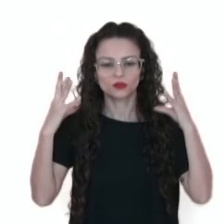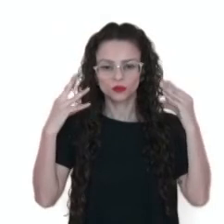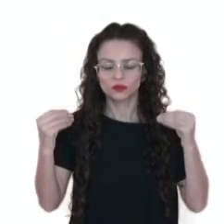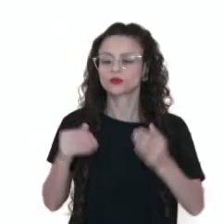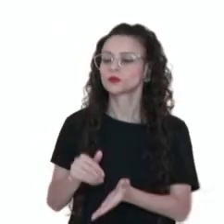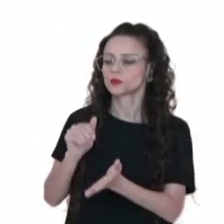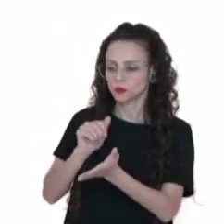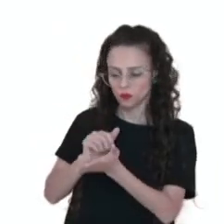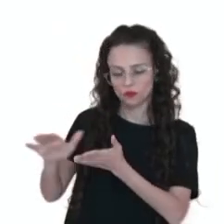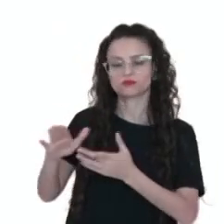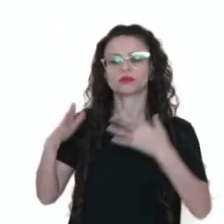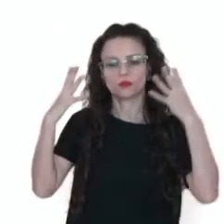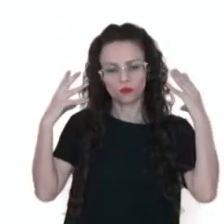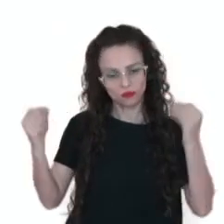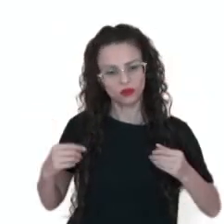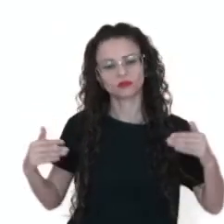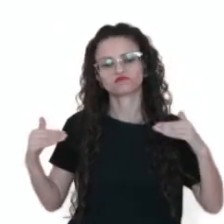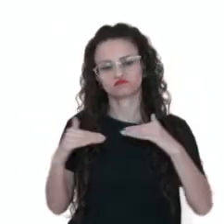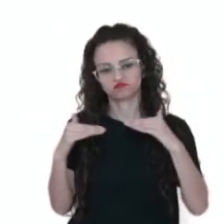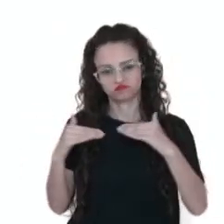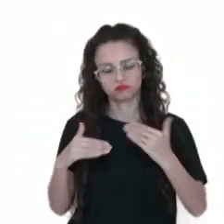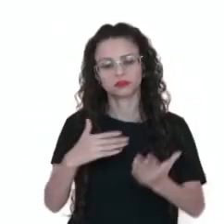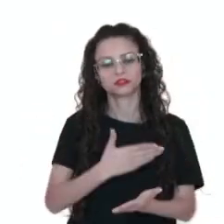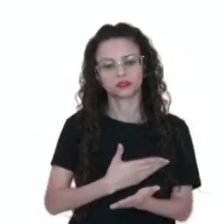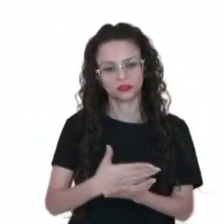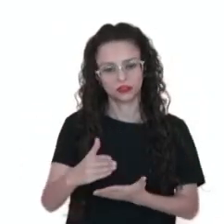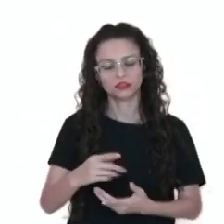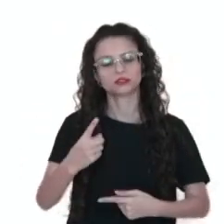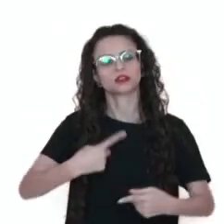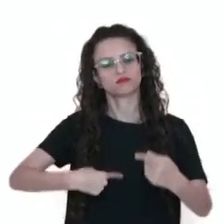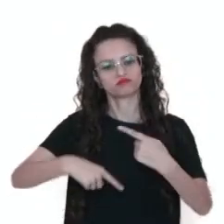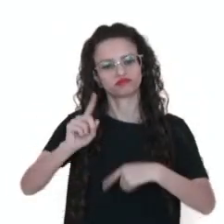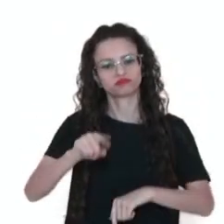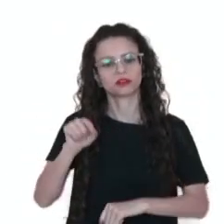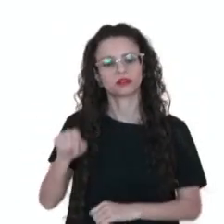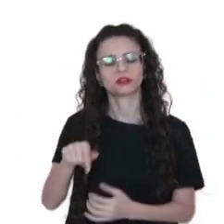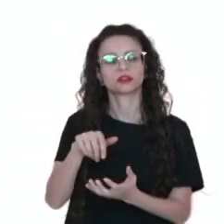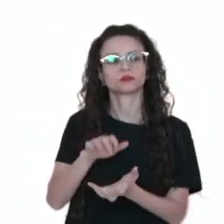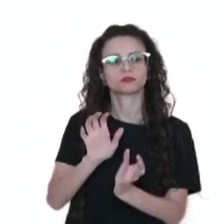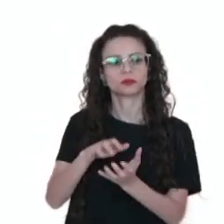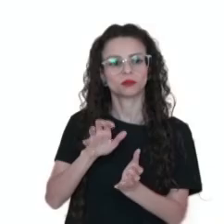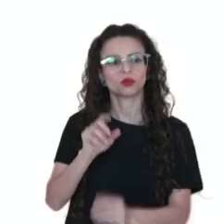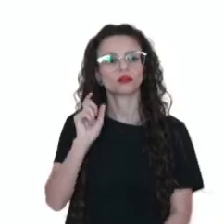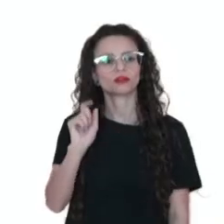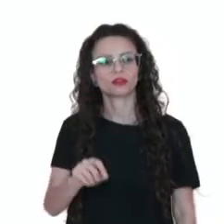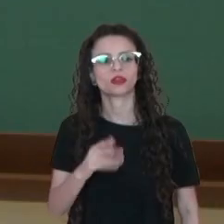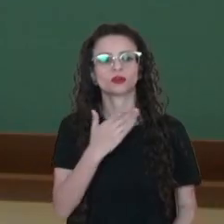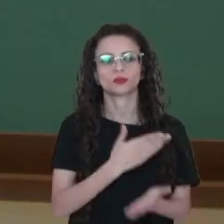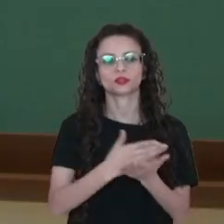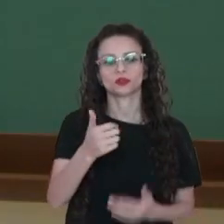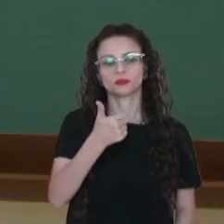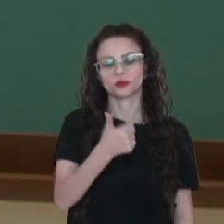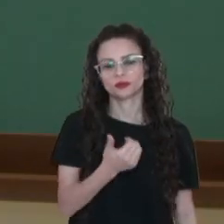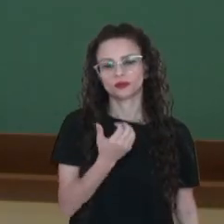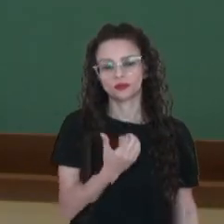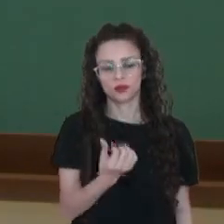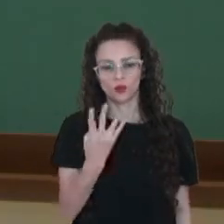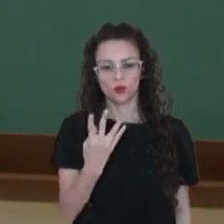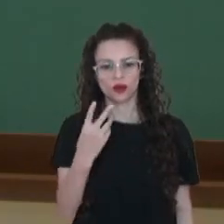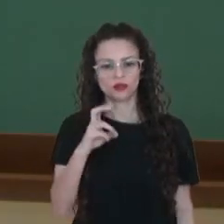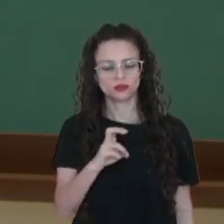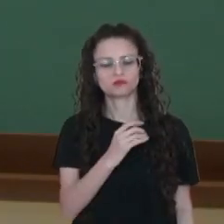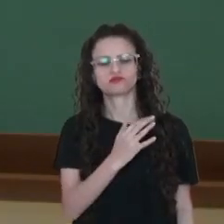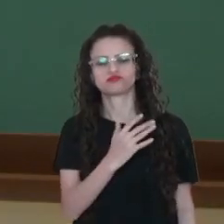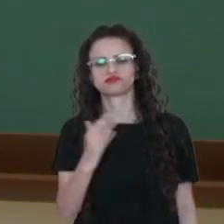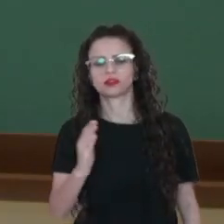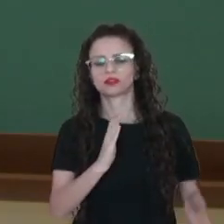resistência luso-brasileira, iniciando aí a insurreição pernambucana, que começou em 1645 e vai ter